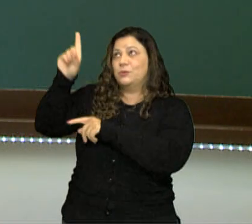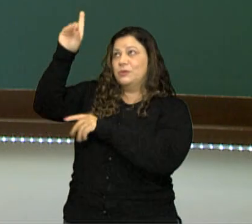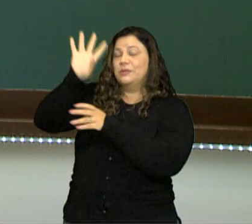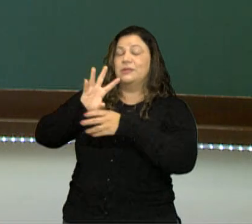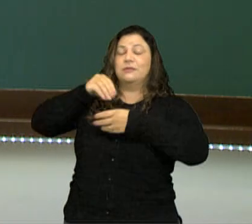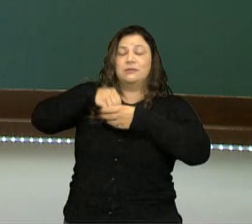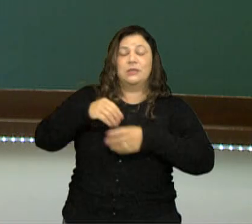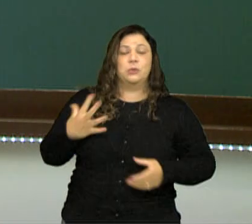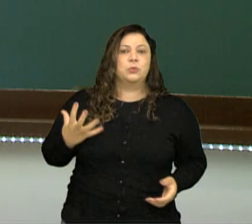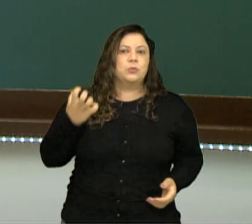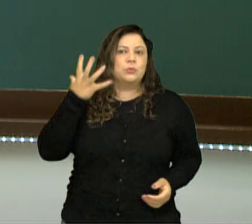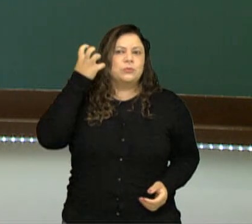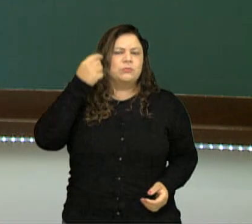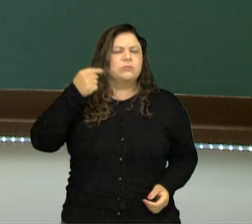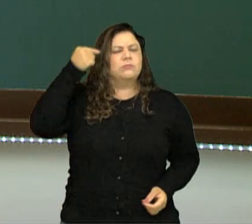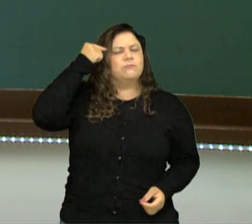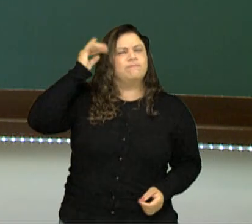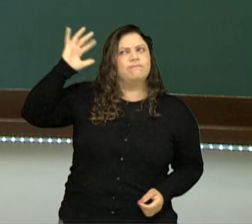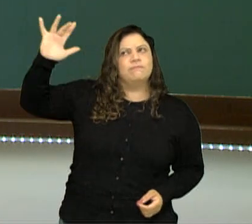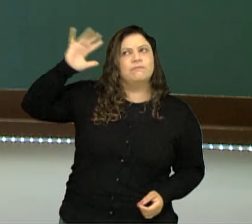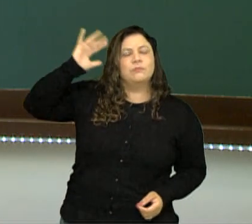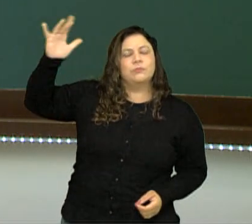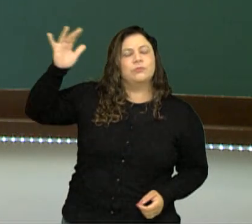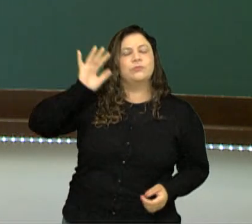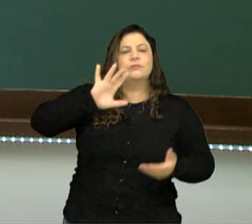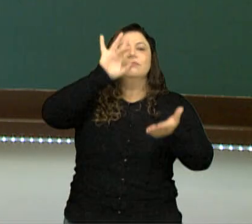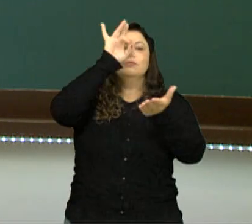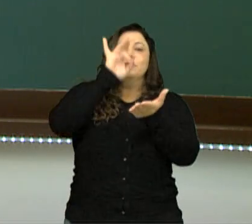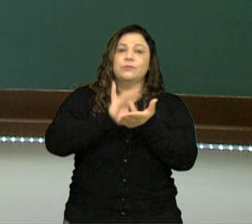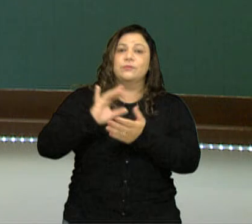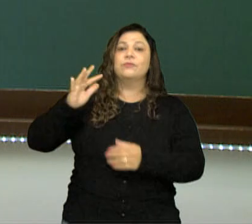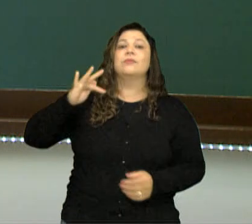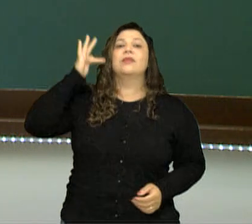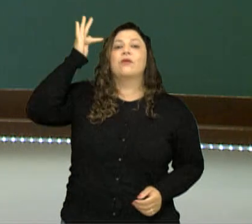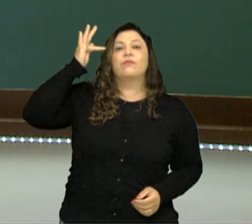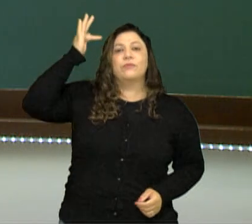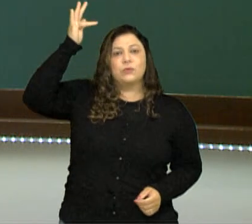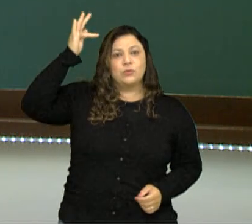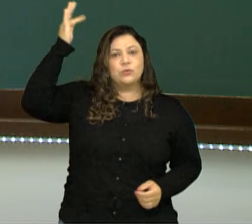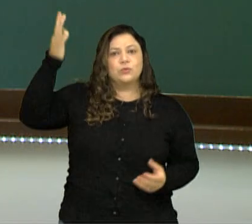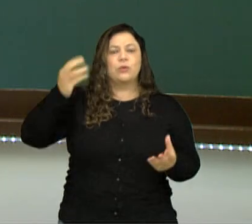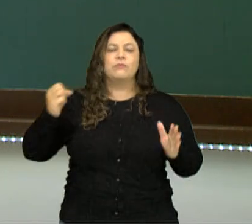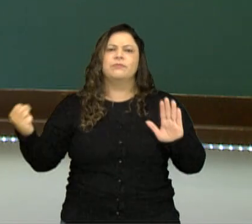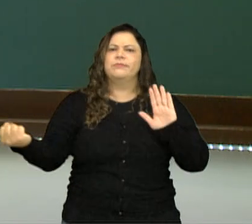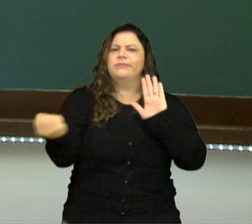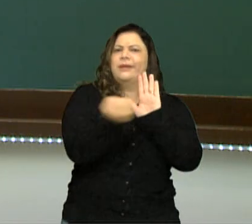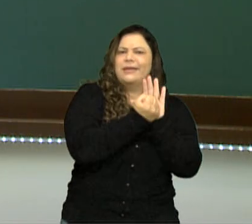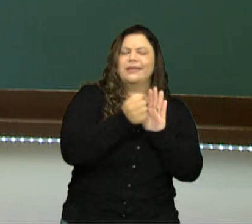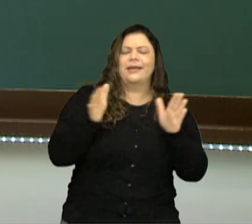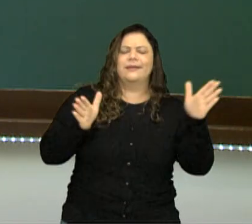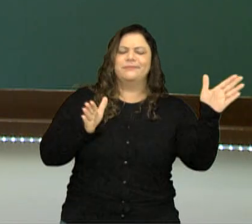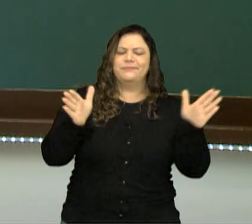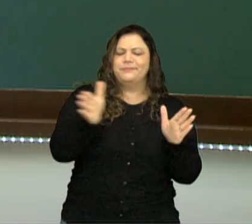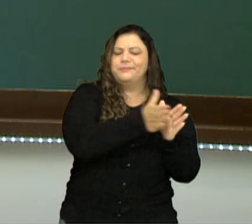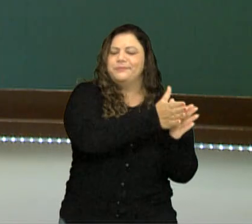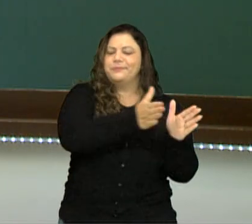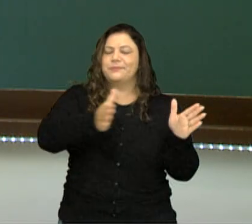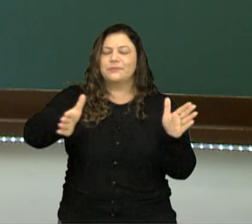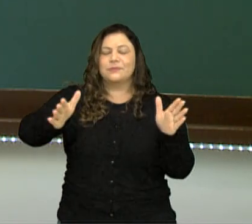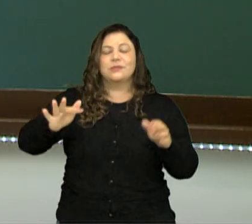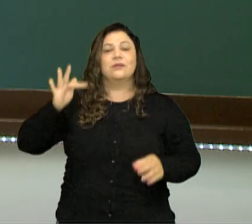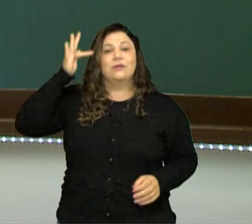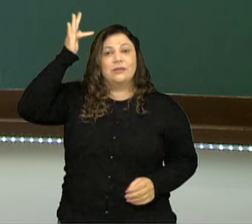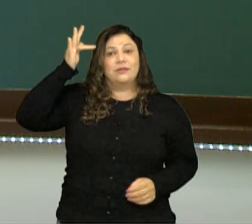Spinoza? Spinoza tem um pensamento muito original, ele é um filósofo bastante marcante na história da filosofia,